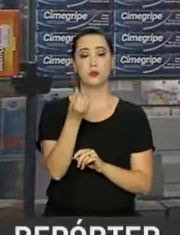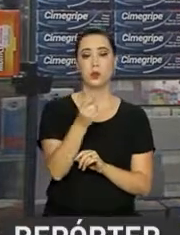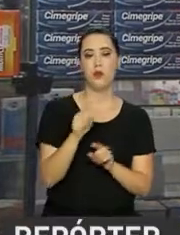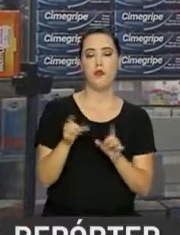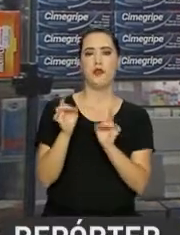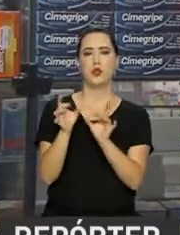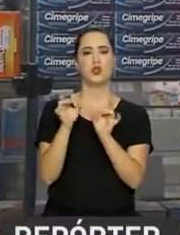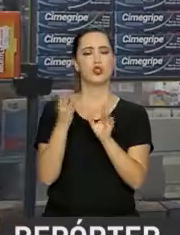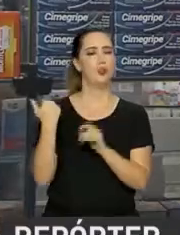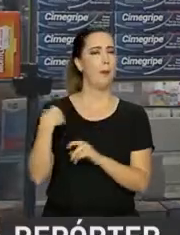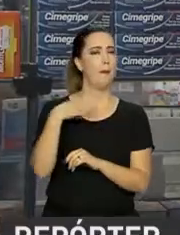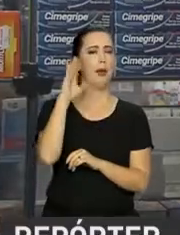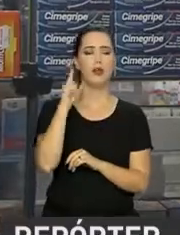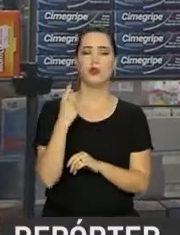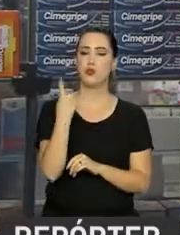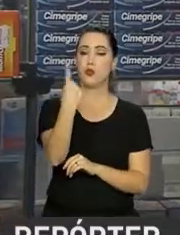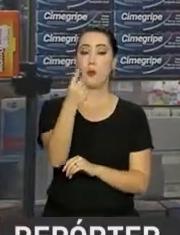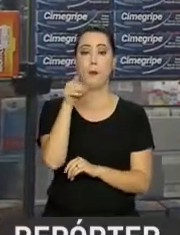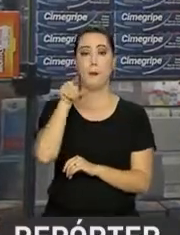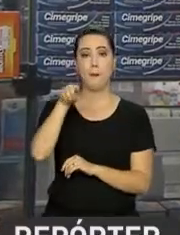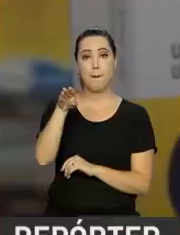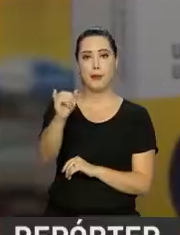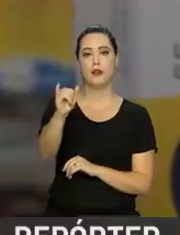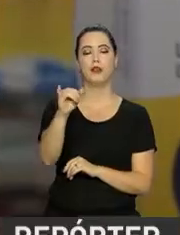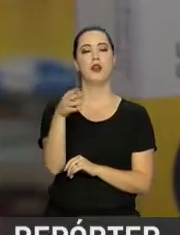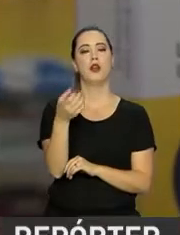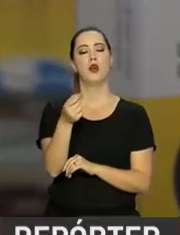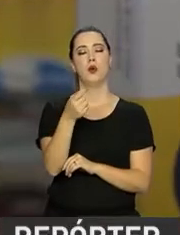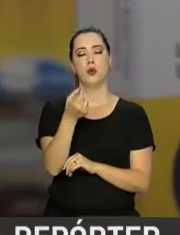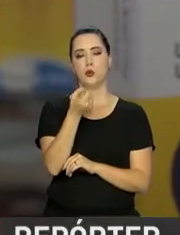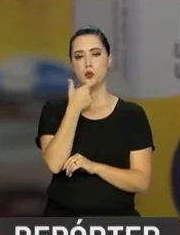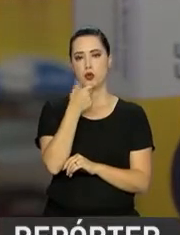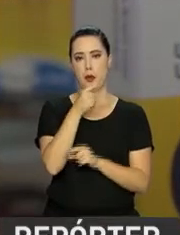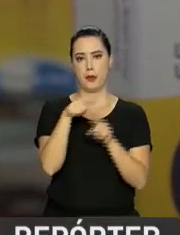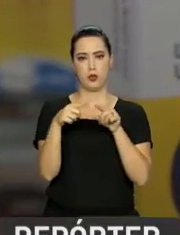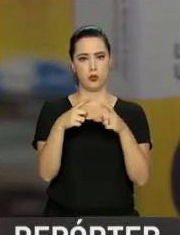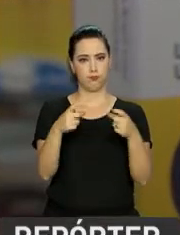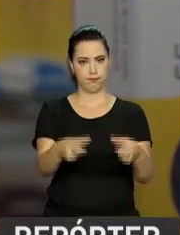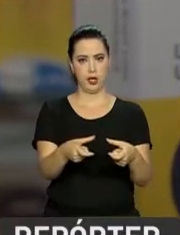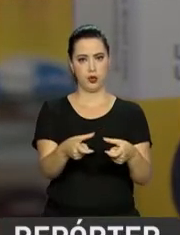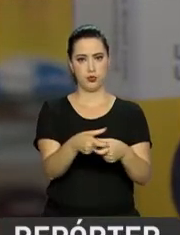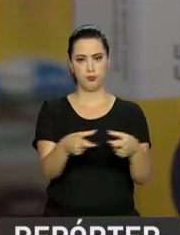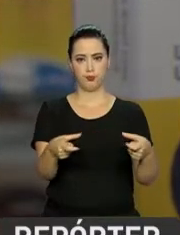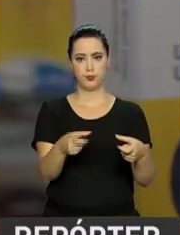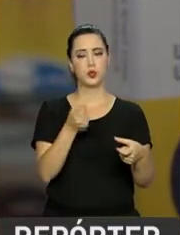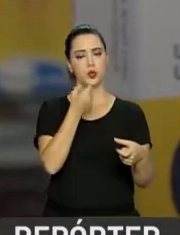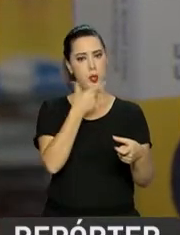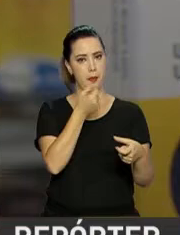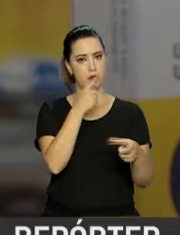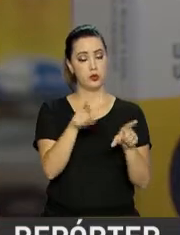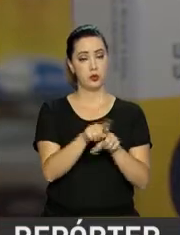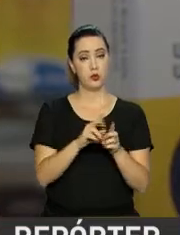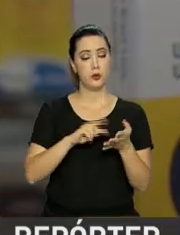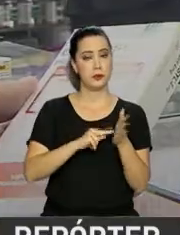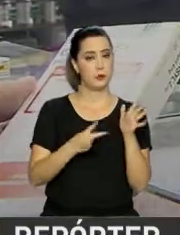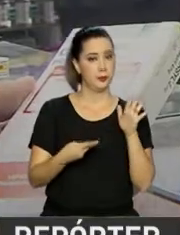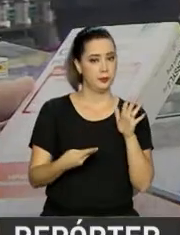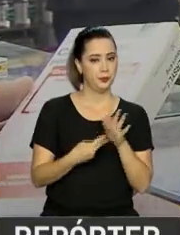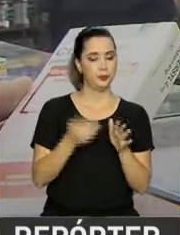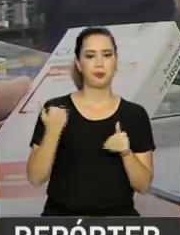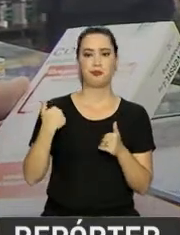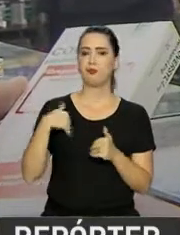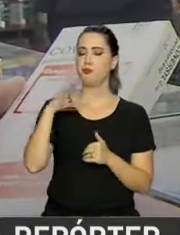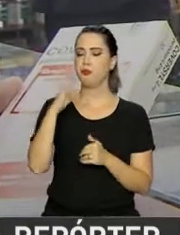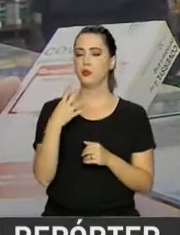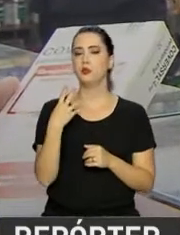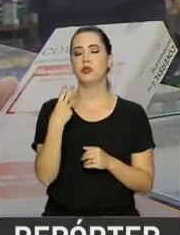bilhão e 46 milhões de embalagens de genéricos no país essa quantidade representou mais de